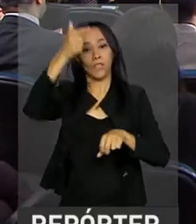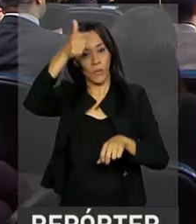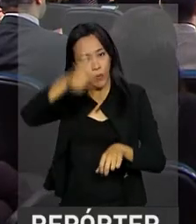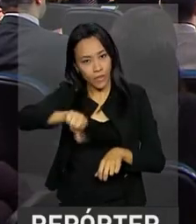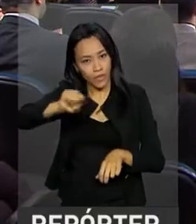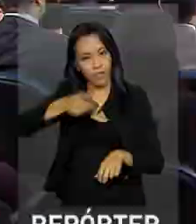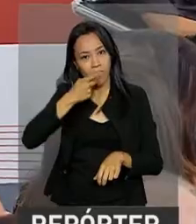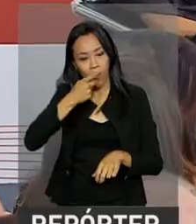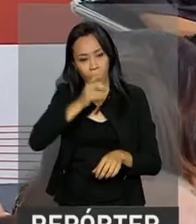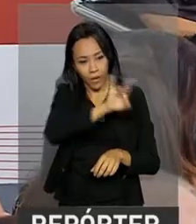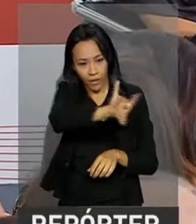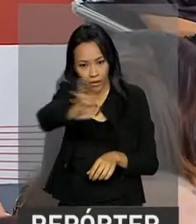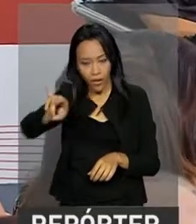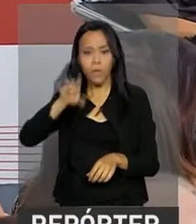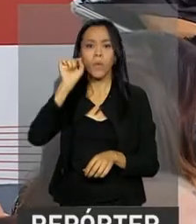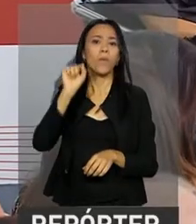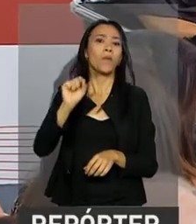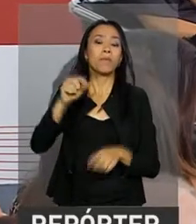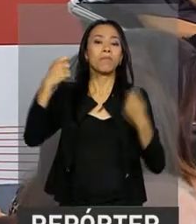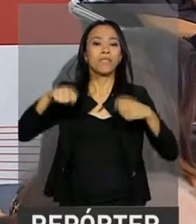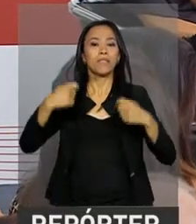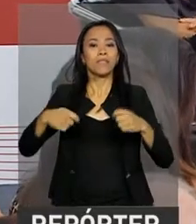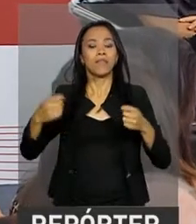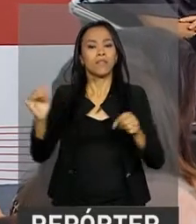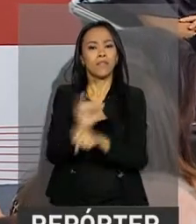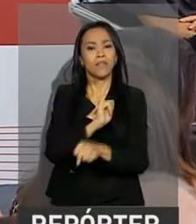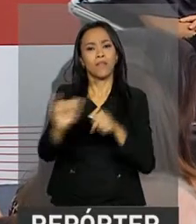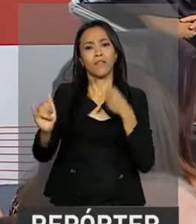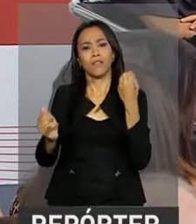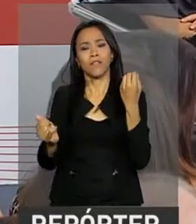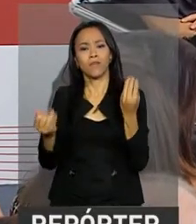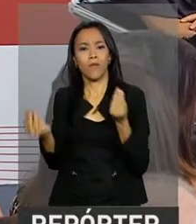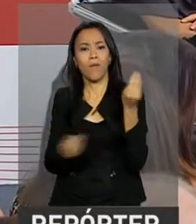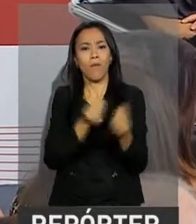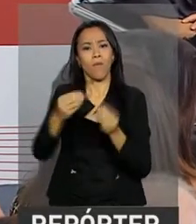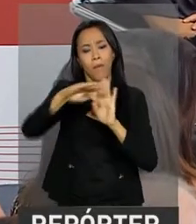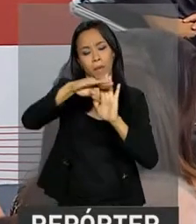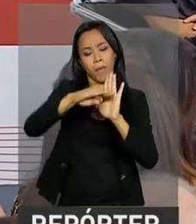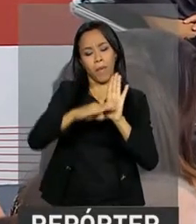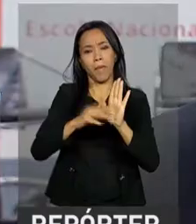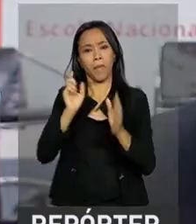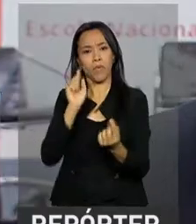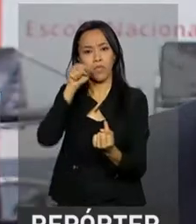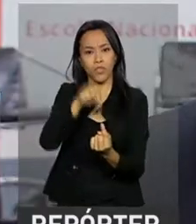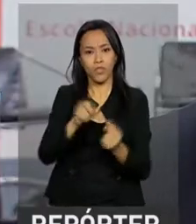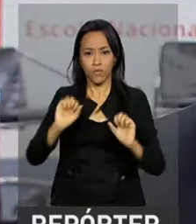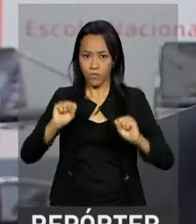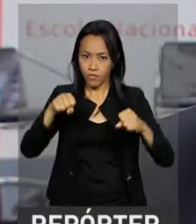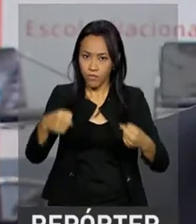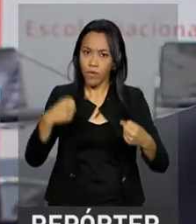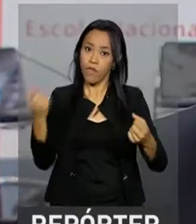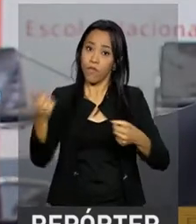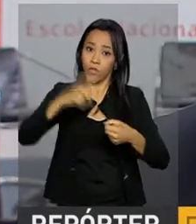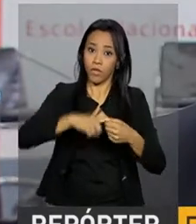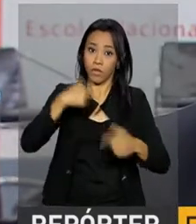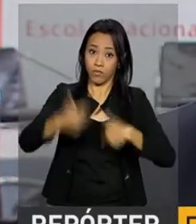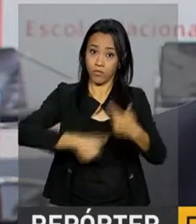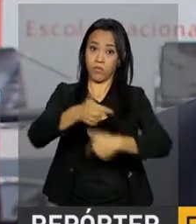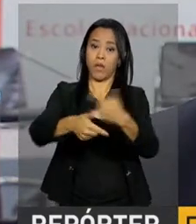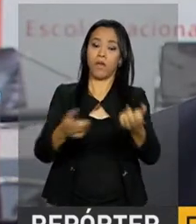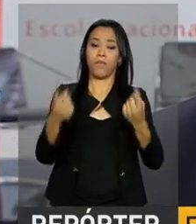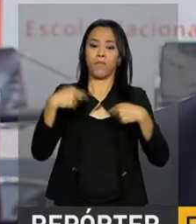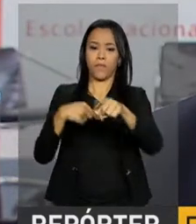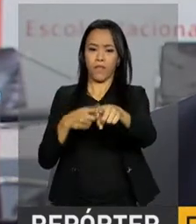aos conselheiros a adoção de medidas para retomar a geração de empregos. Com a sensibilidade que eles têm pela